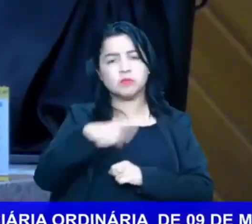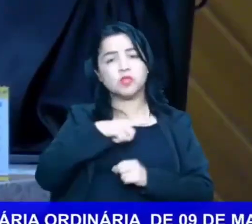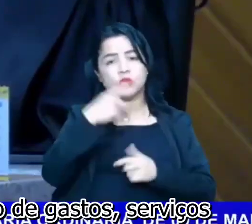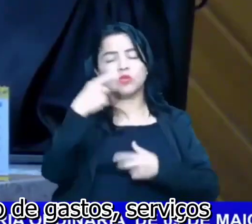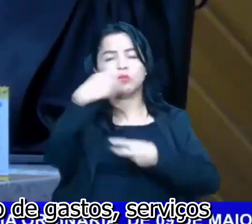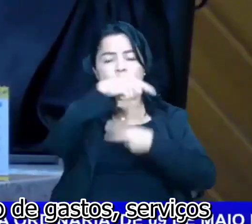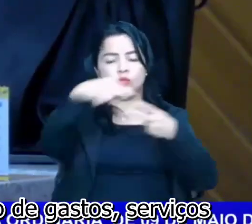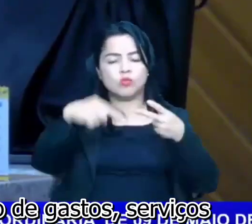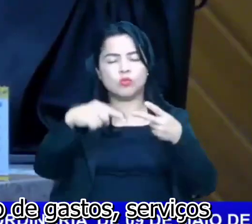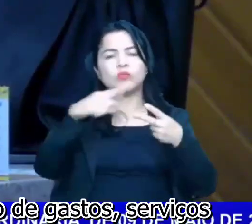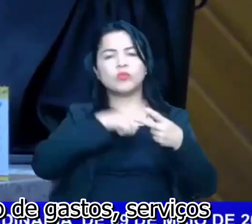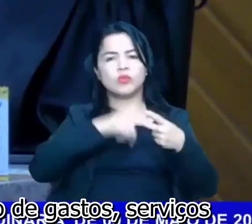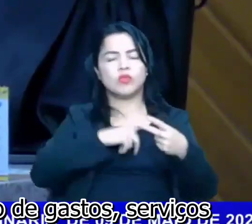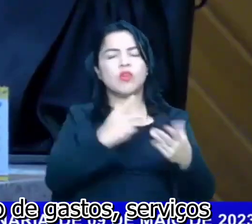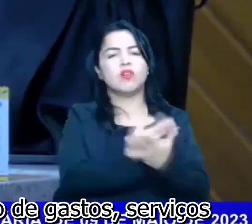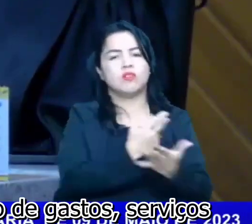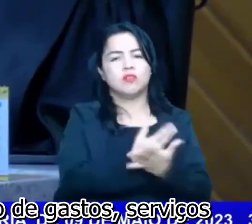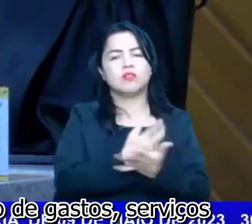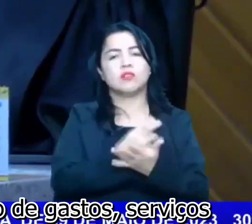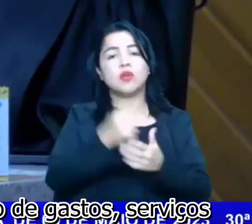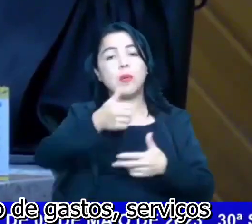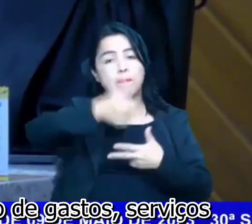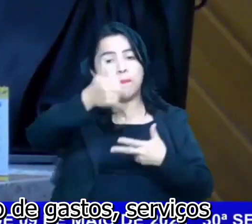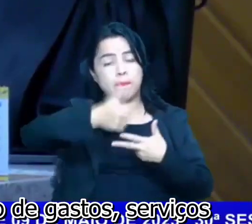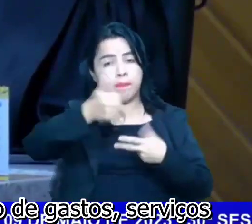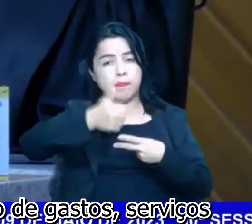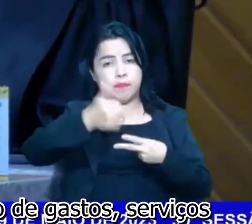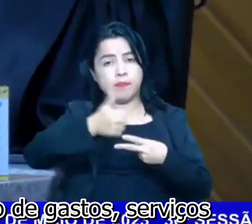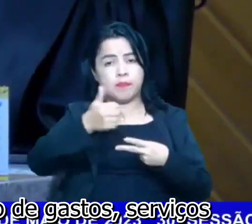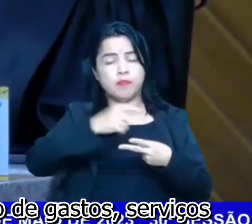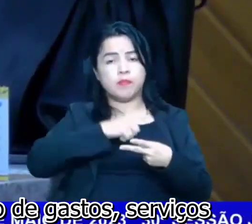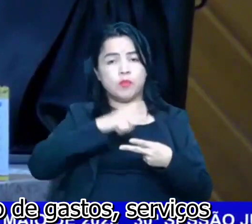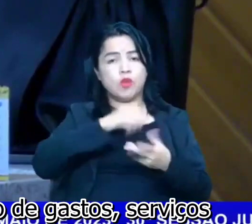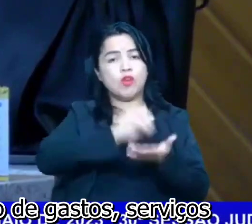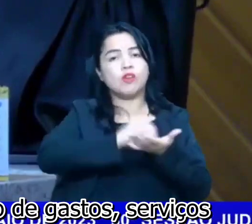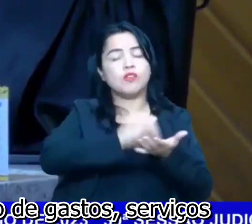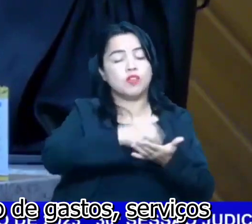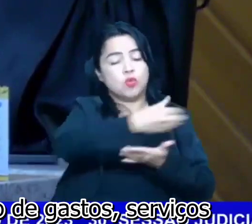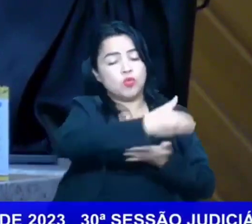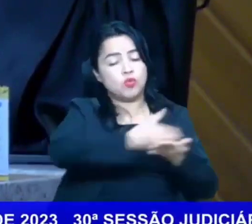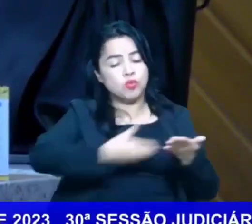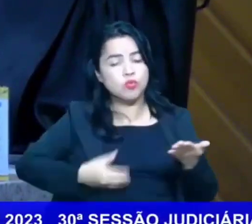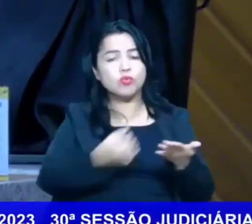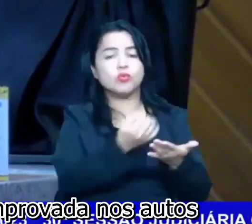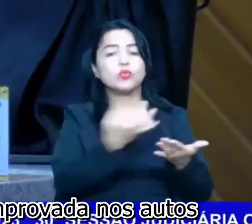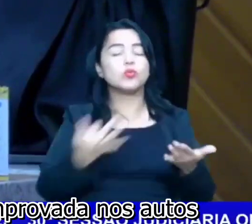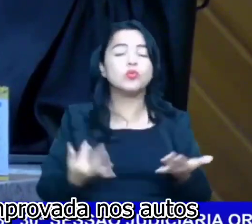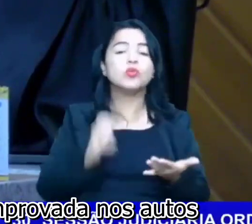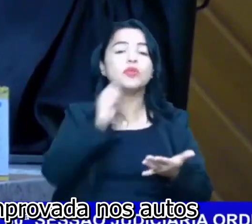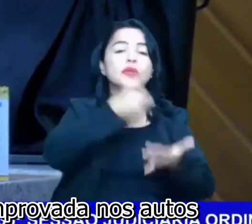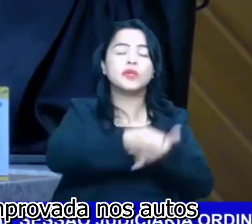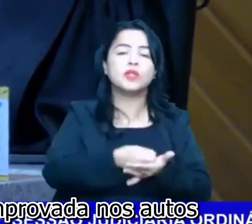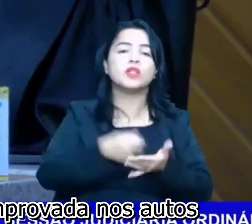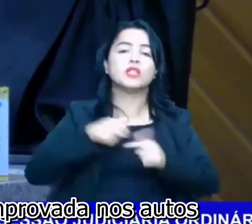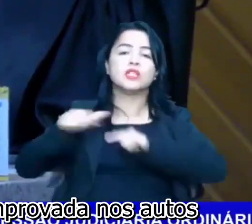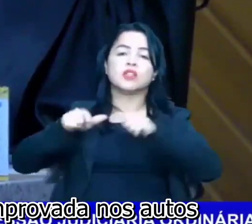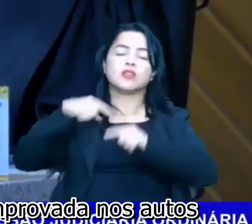relatado, sendo que a primeira, relativa à ausência de comprovação de gastos no serviço